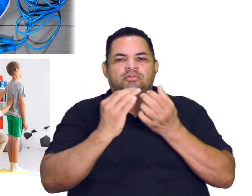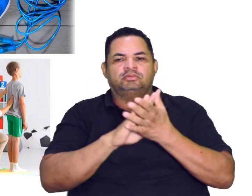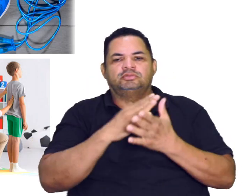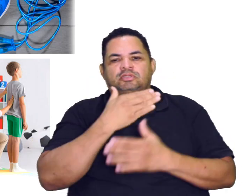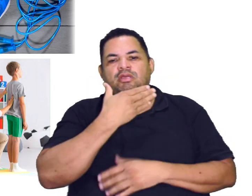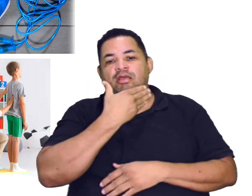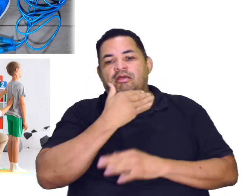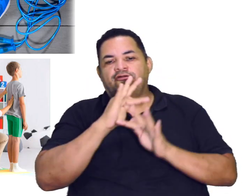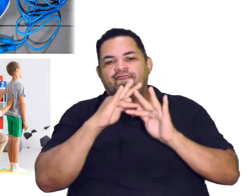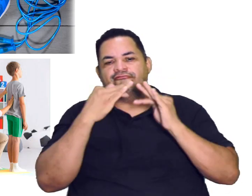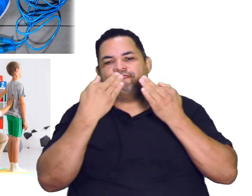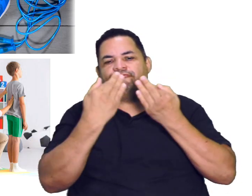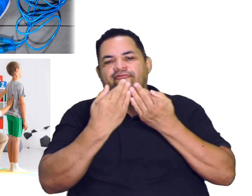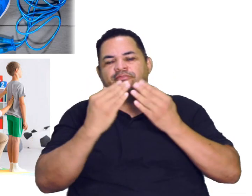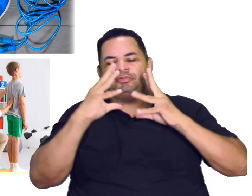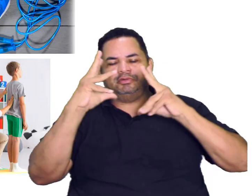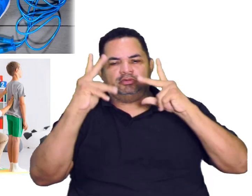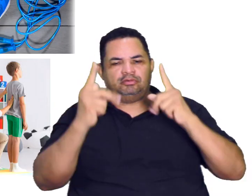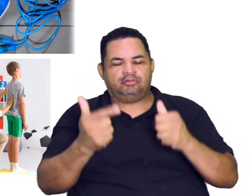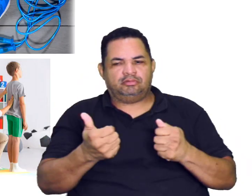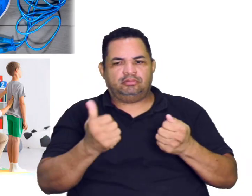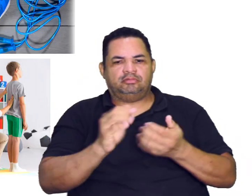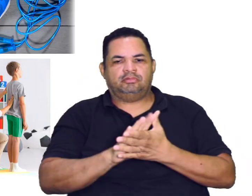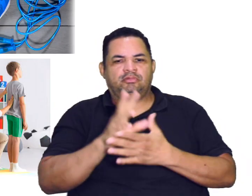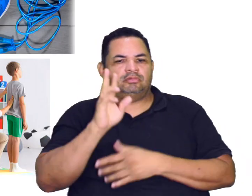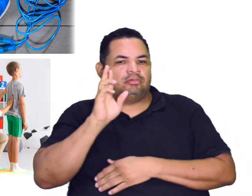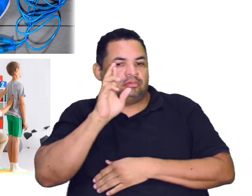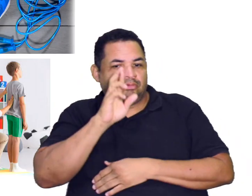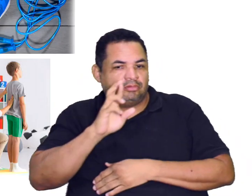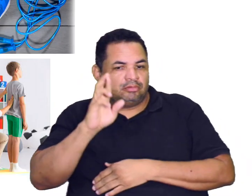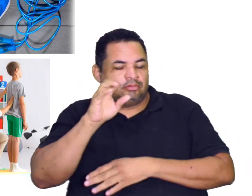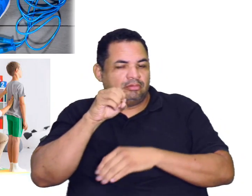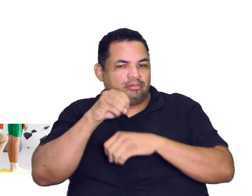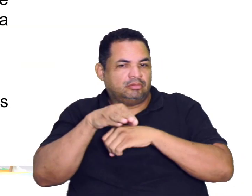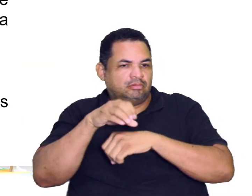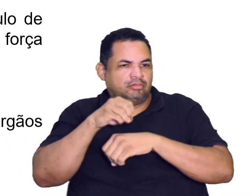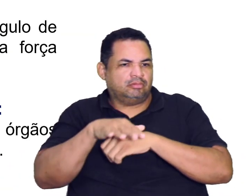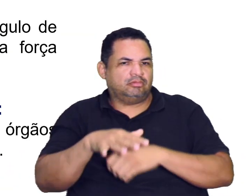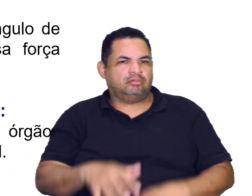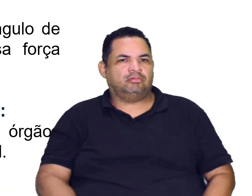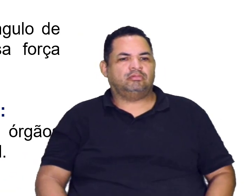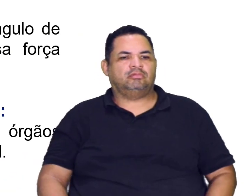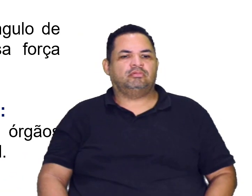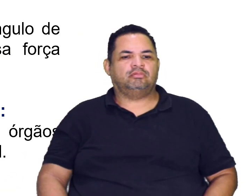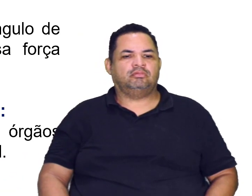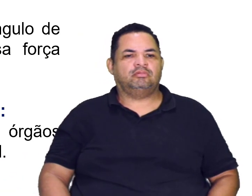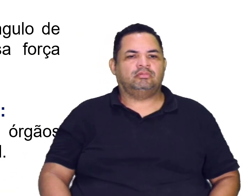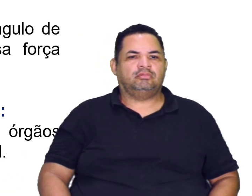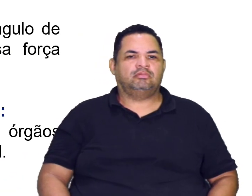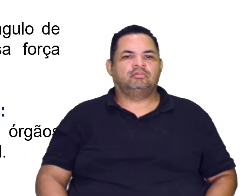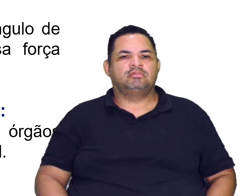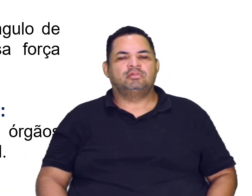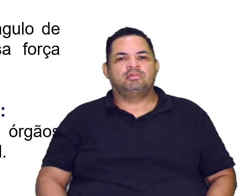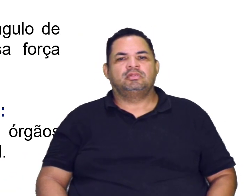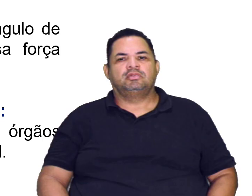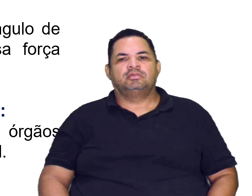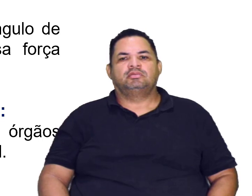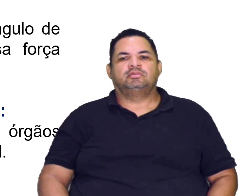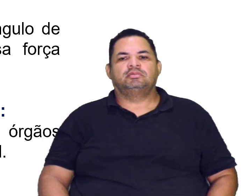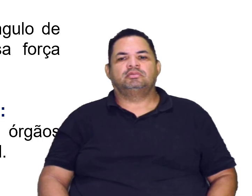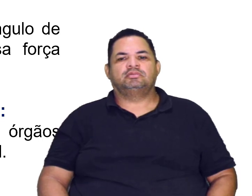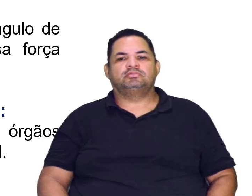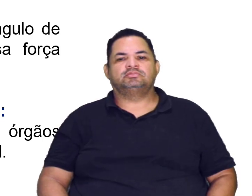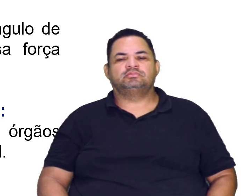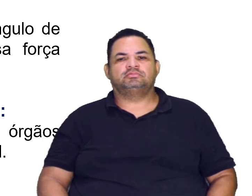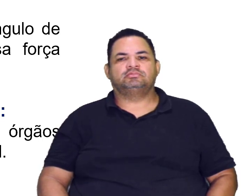seus pais, seus familiares de modo geral, a observarem essas dicas aqui. Então a gente tem que ter, hoje em dia,